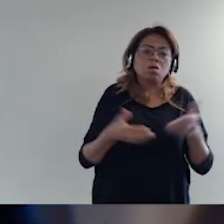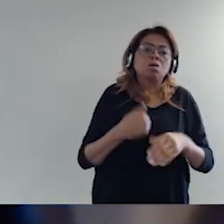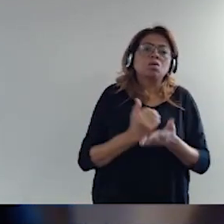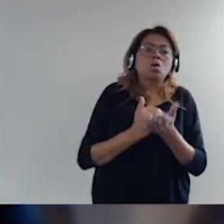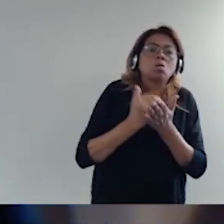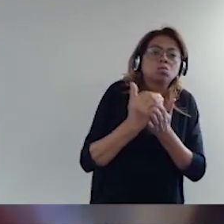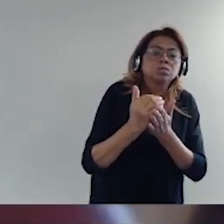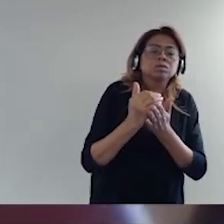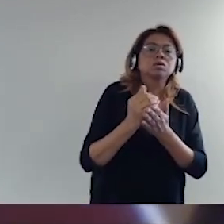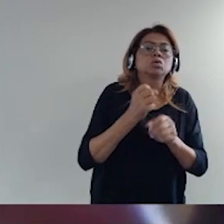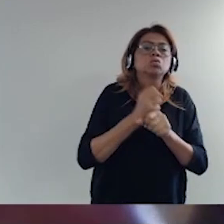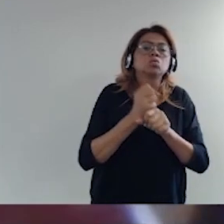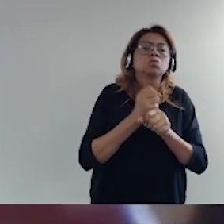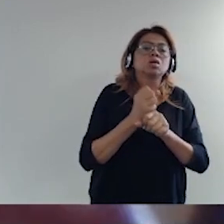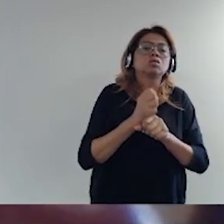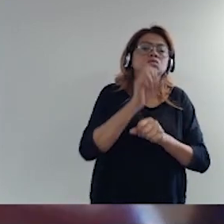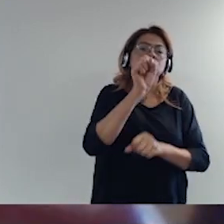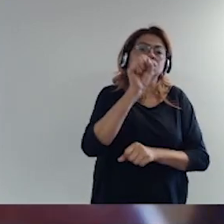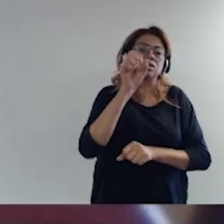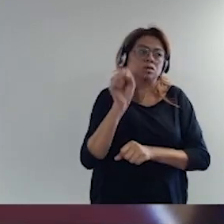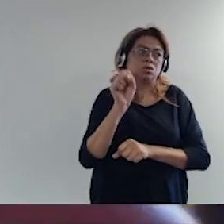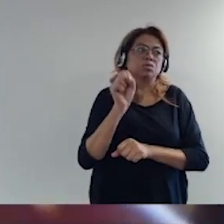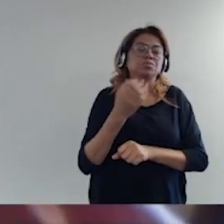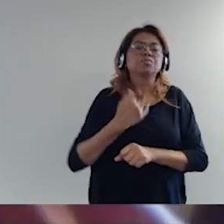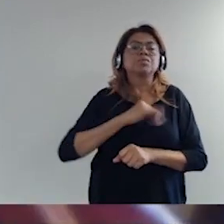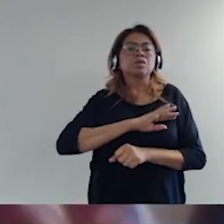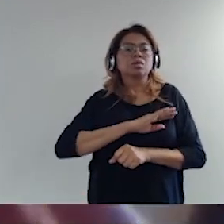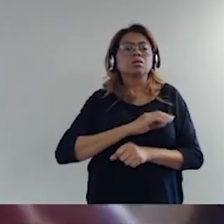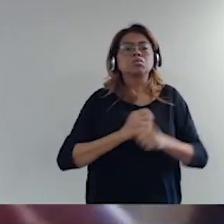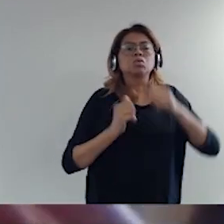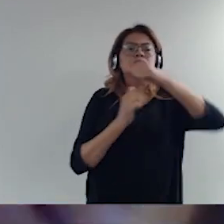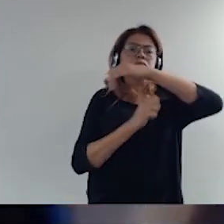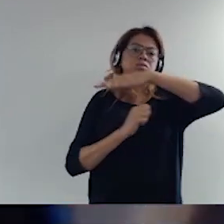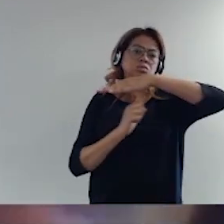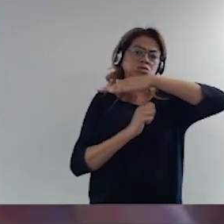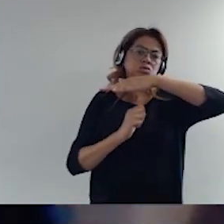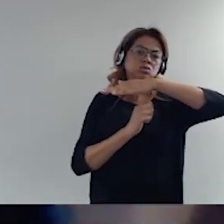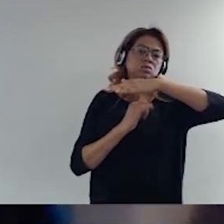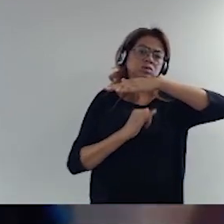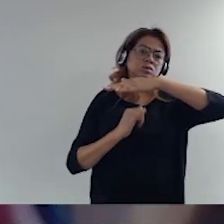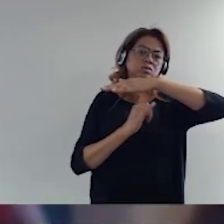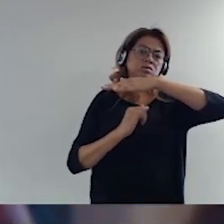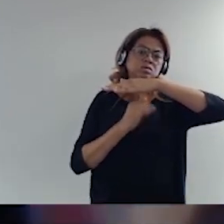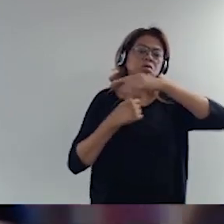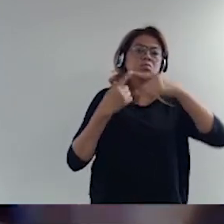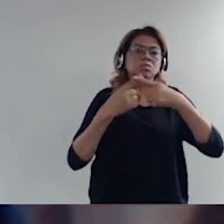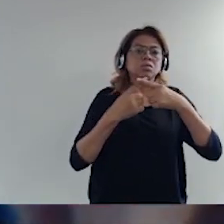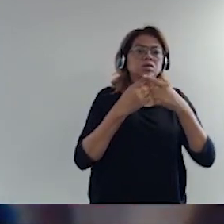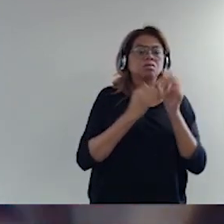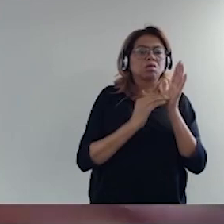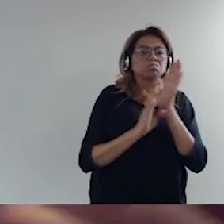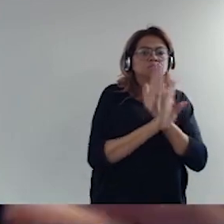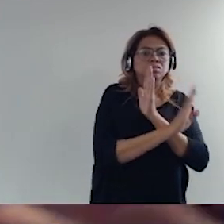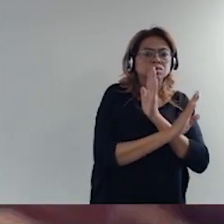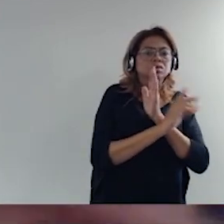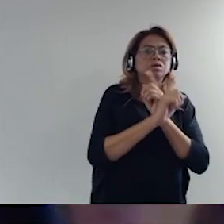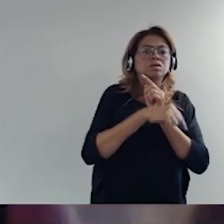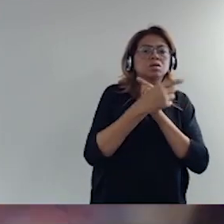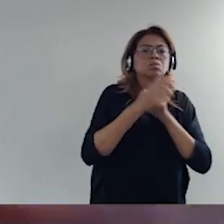88, em que todas as instituições foram jogadas para depois em termos de capitulação. E o